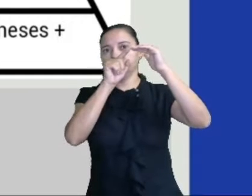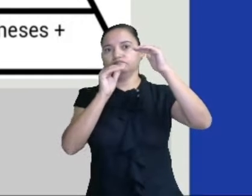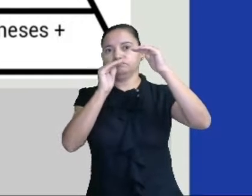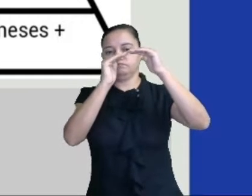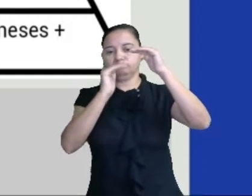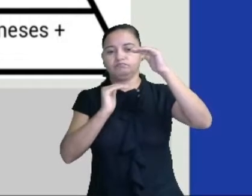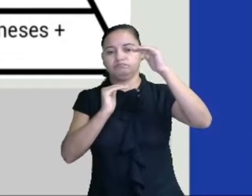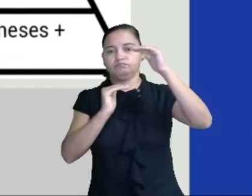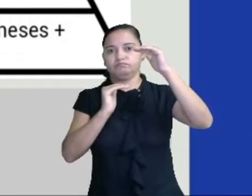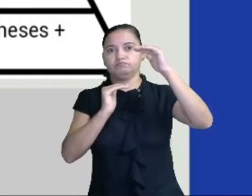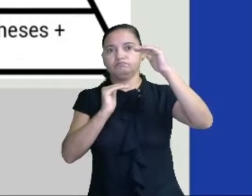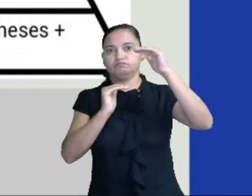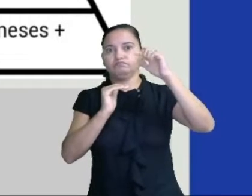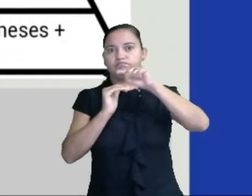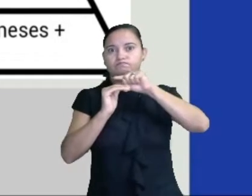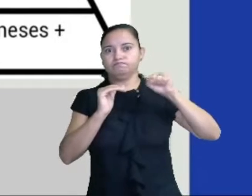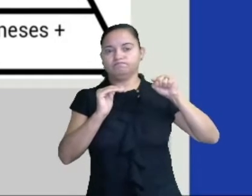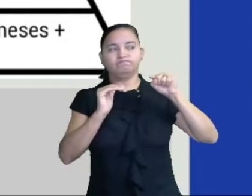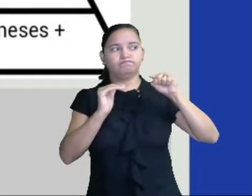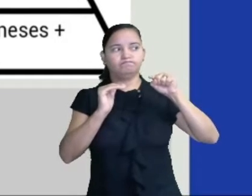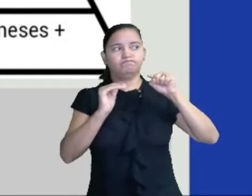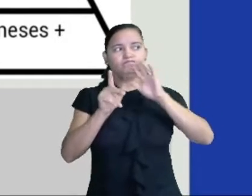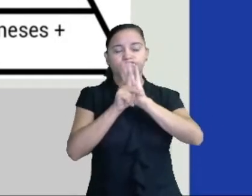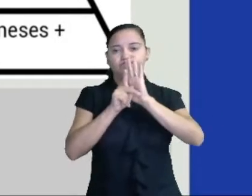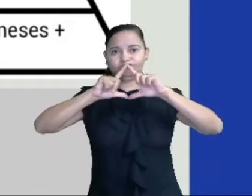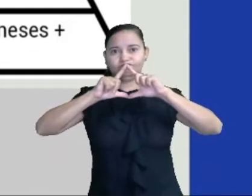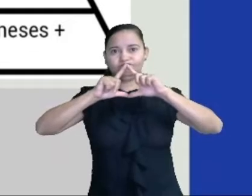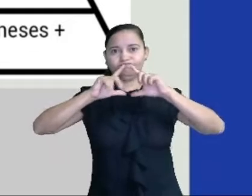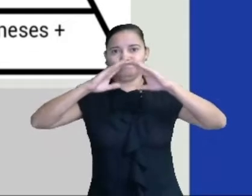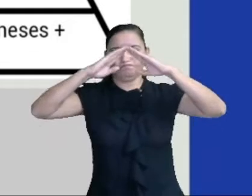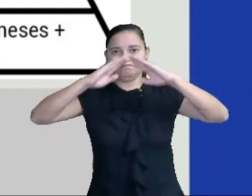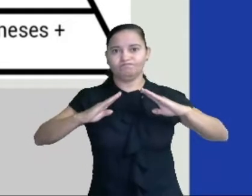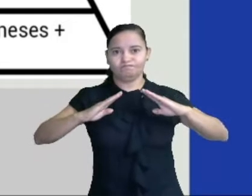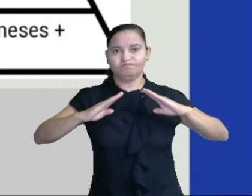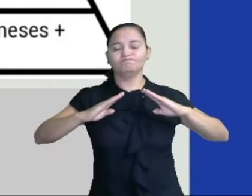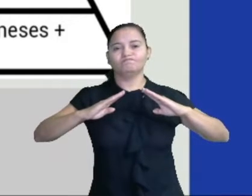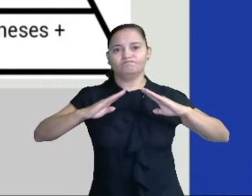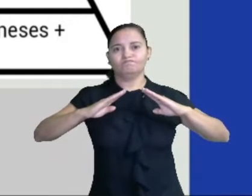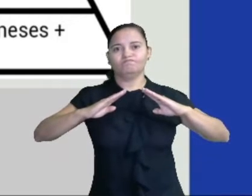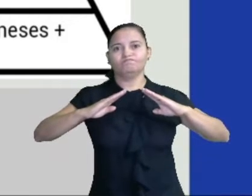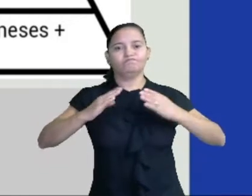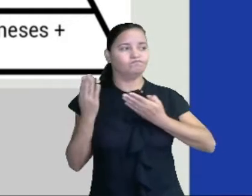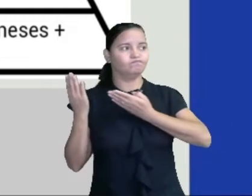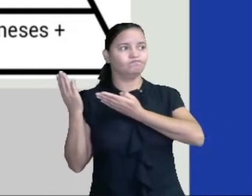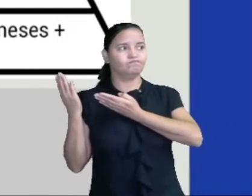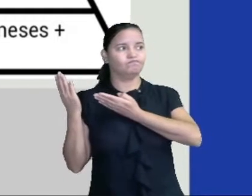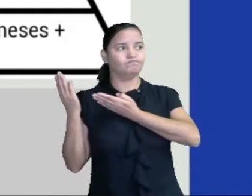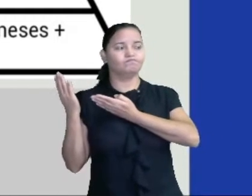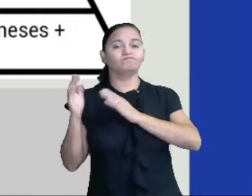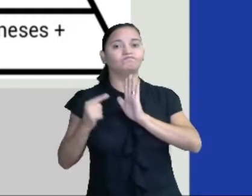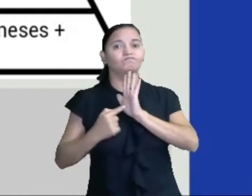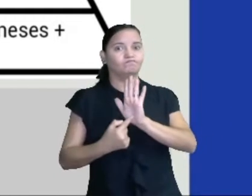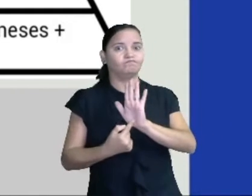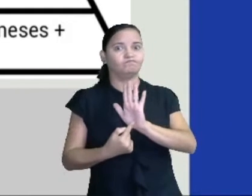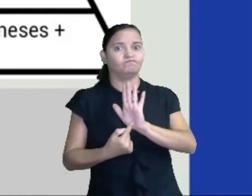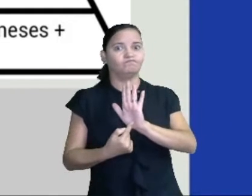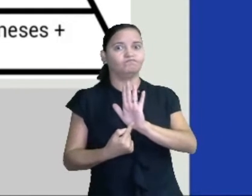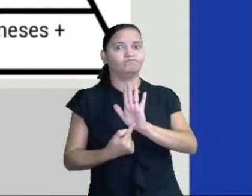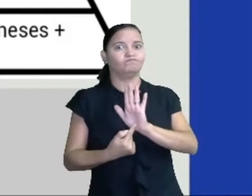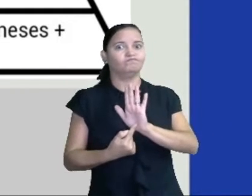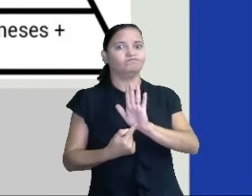nesse período. Então, por exemplo, no Egito, existia a figura do faraó, que vocês vejam que ela está